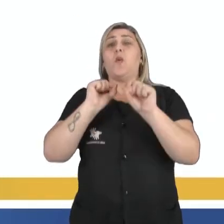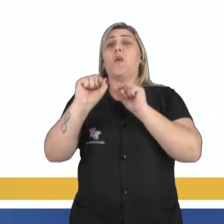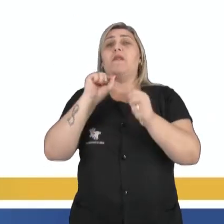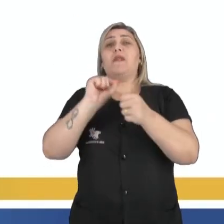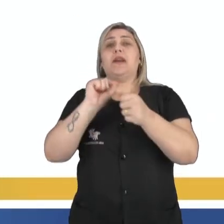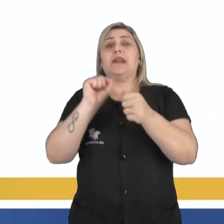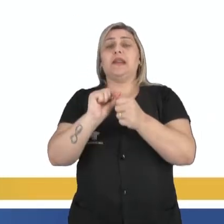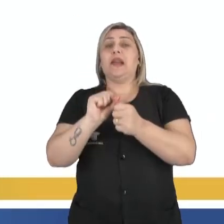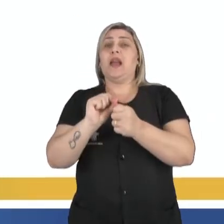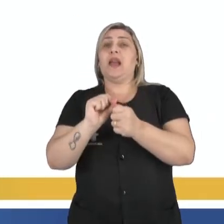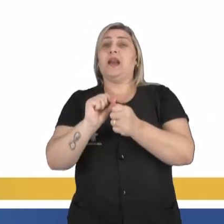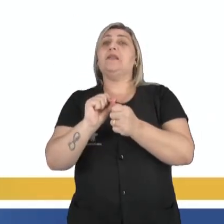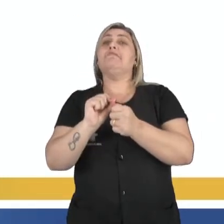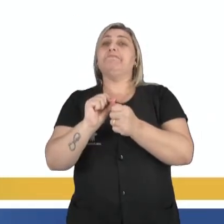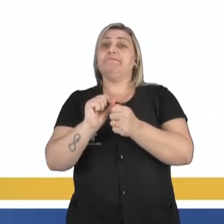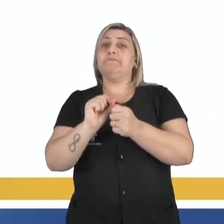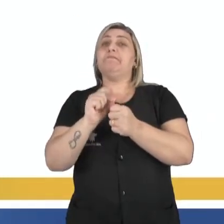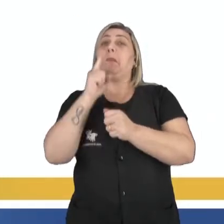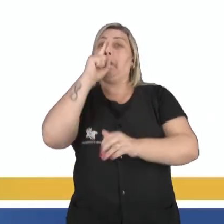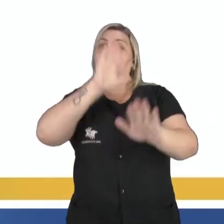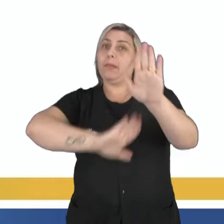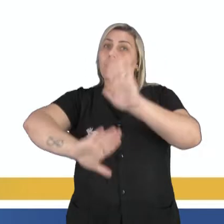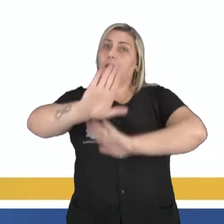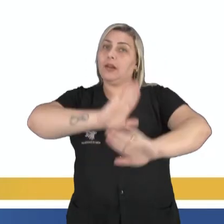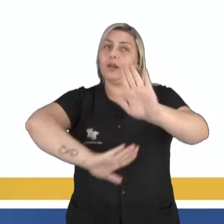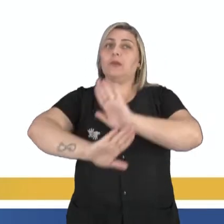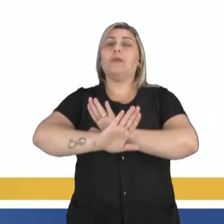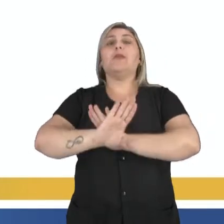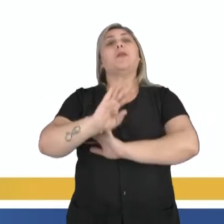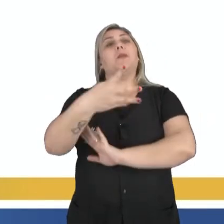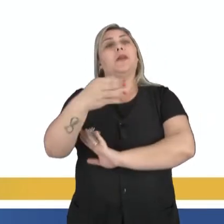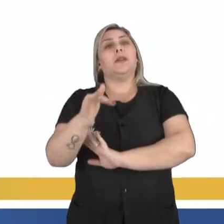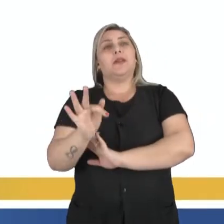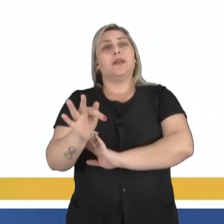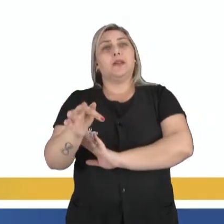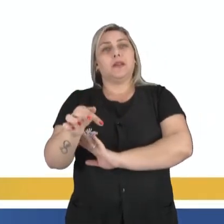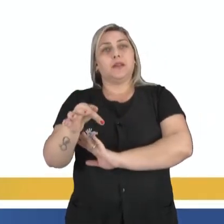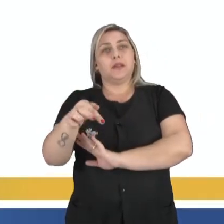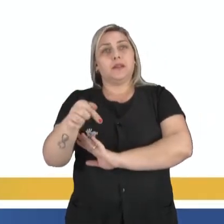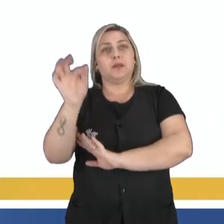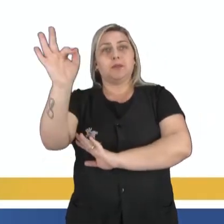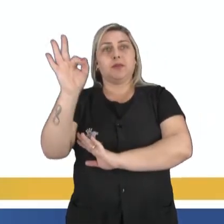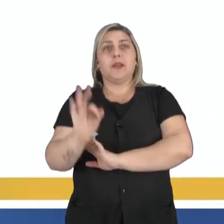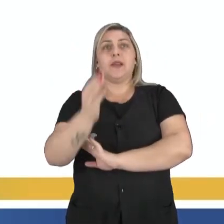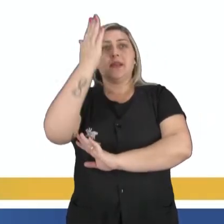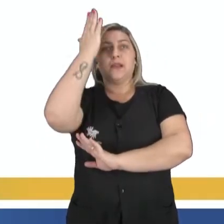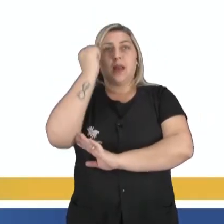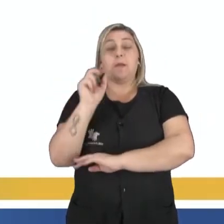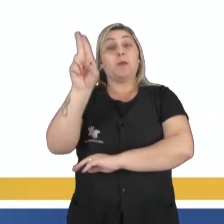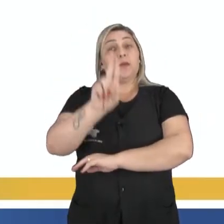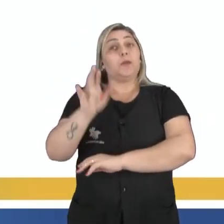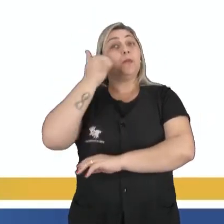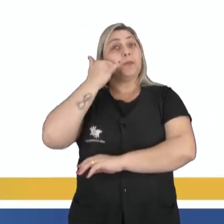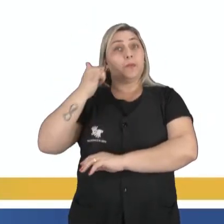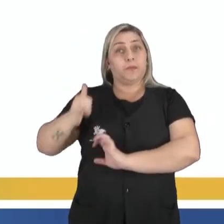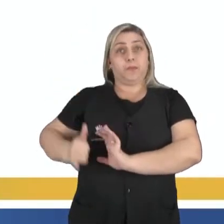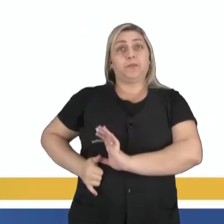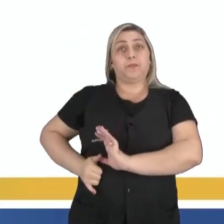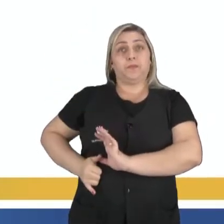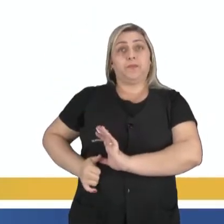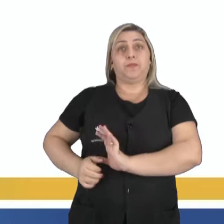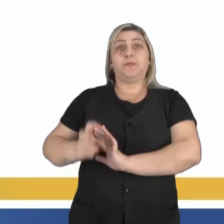que fazer em caso de uma emergência. Na outra ilustração, 47% sabem utilizar o